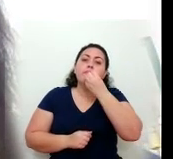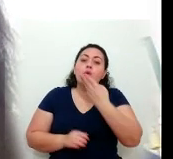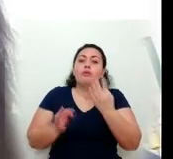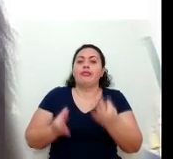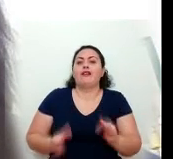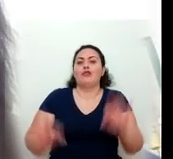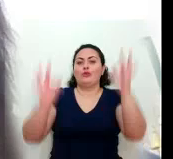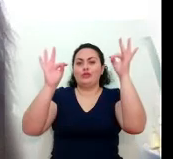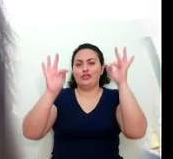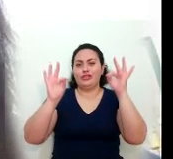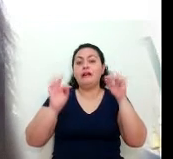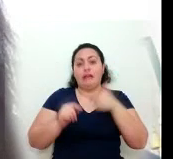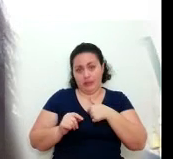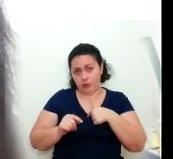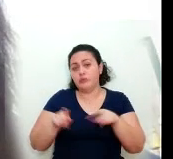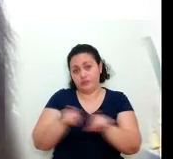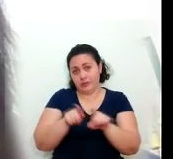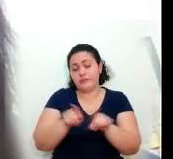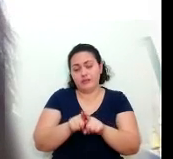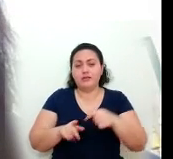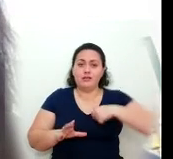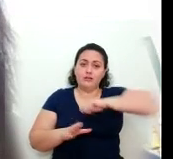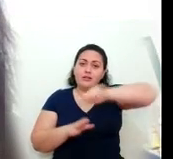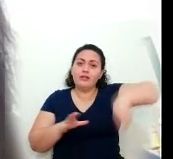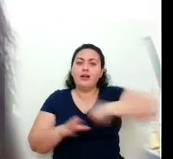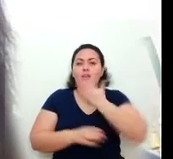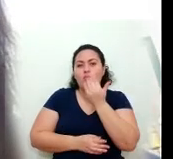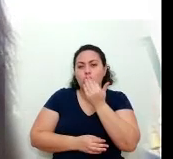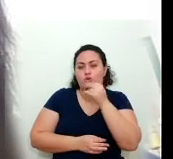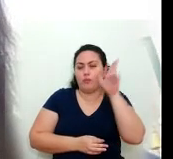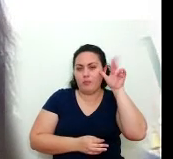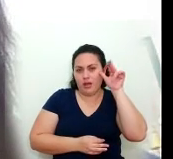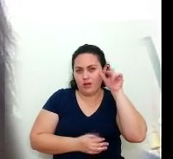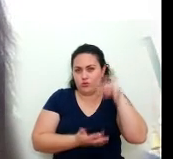poder eu também eu fiz o almoço de Páscoa,